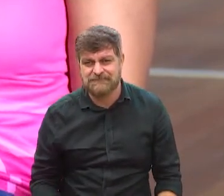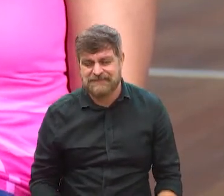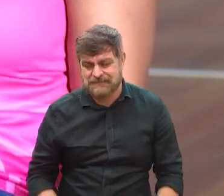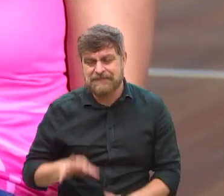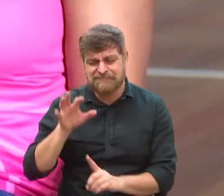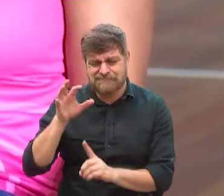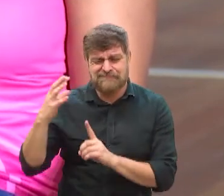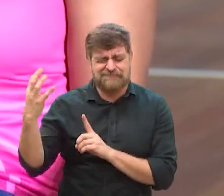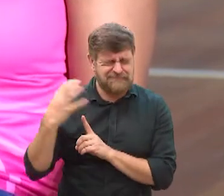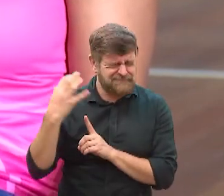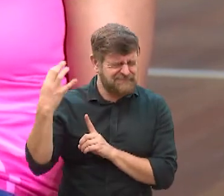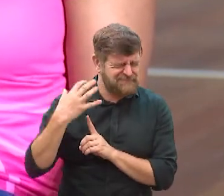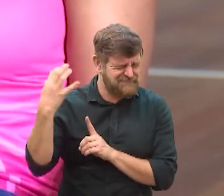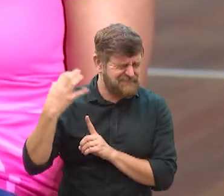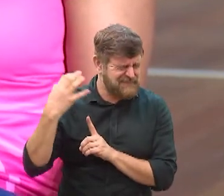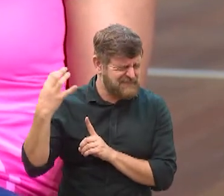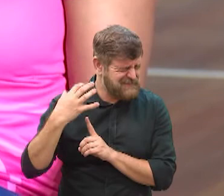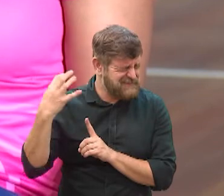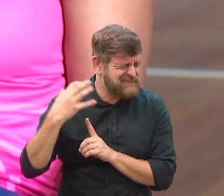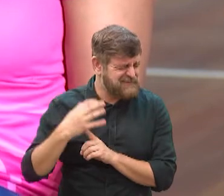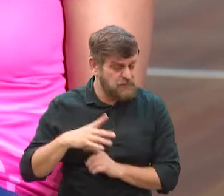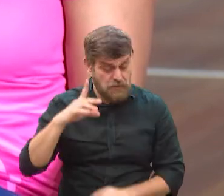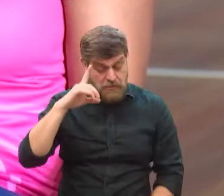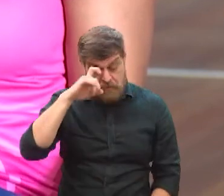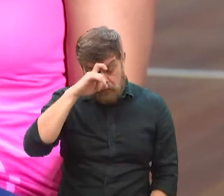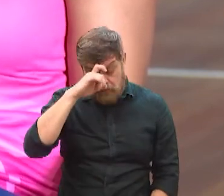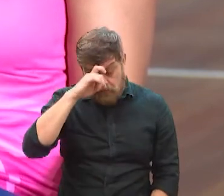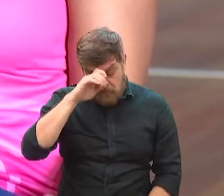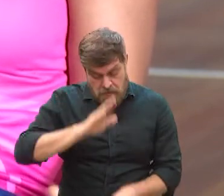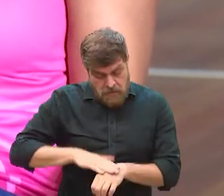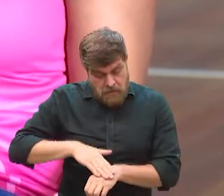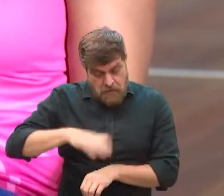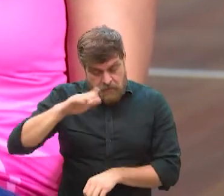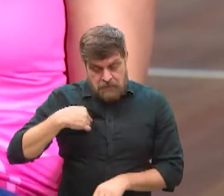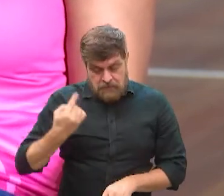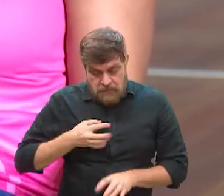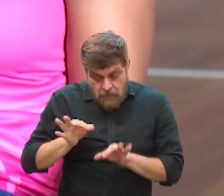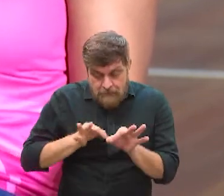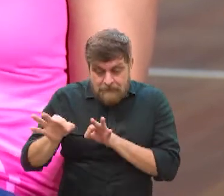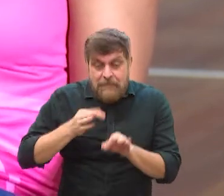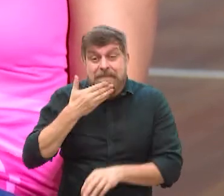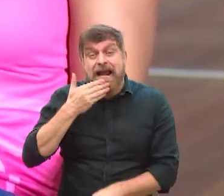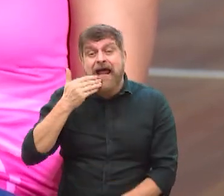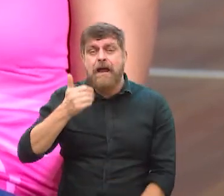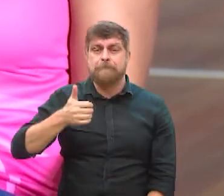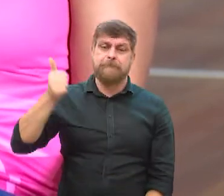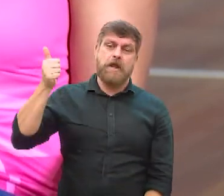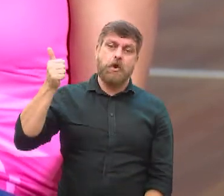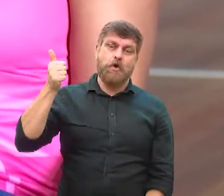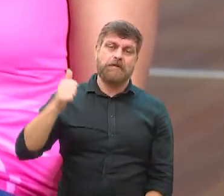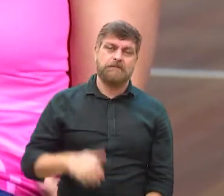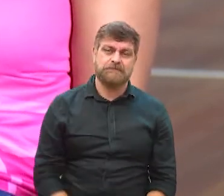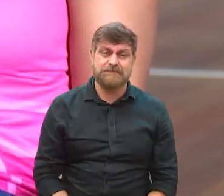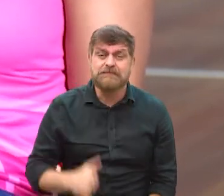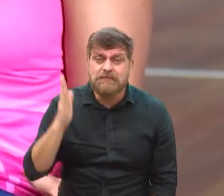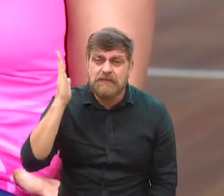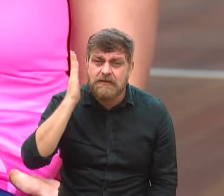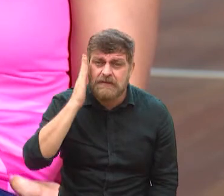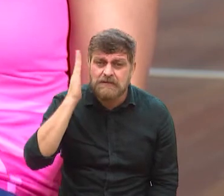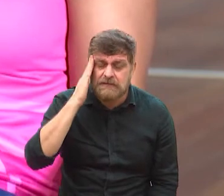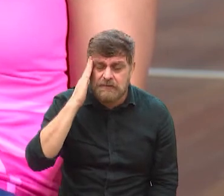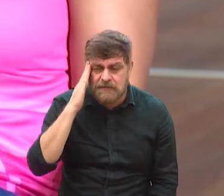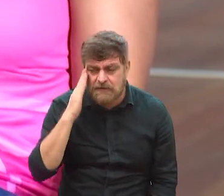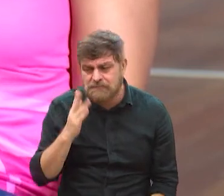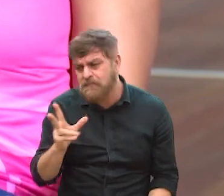pressão, imagino isso, que a seja pressão muito grande. muito maior mesmo. Então, se preparar melhor, saber ali,